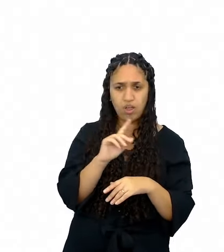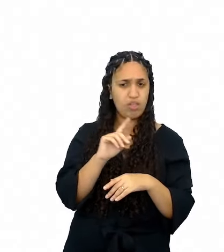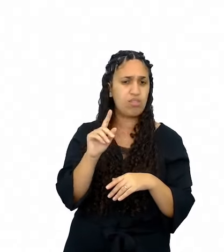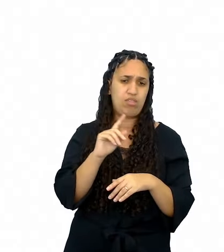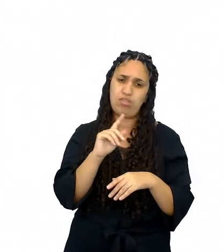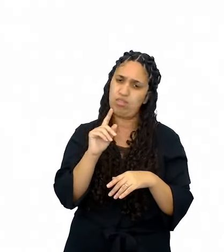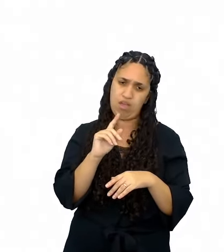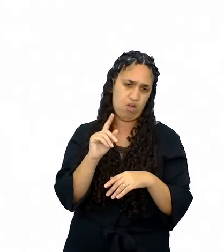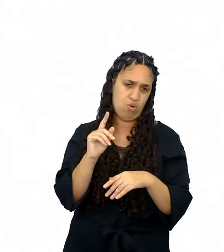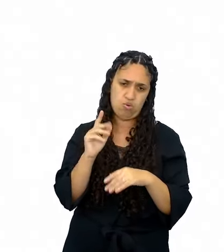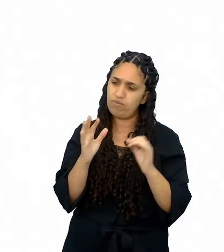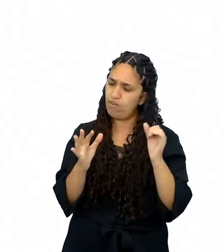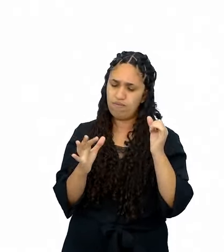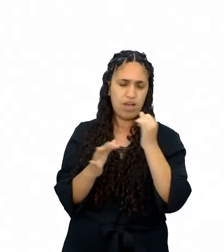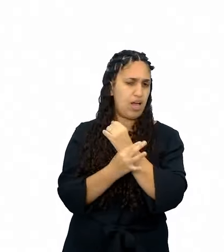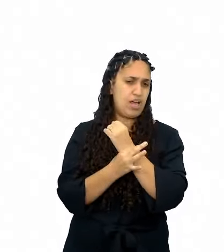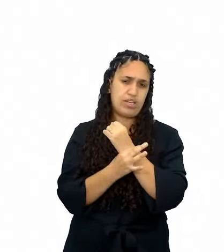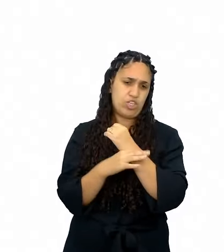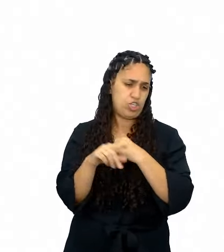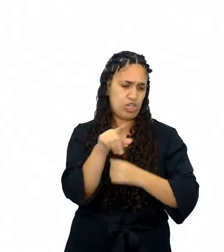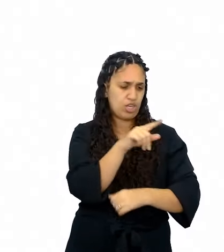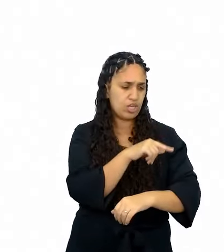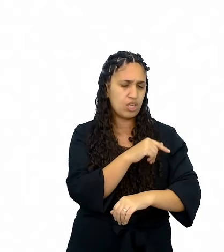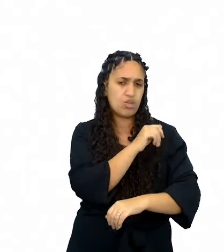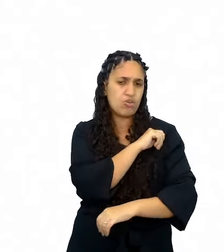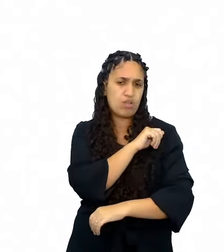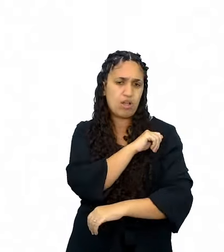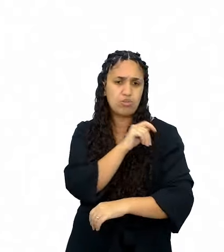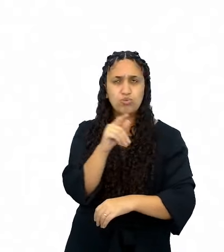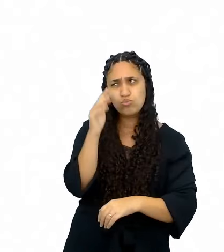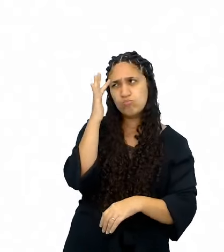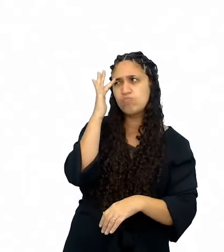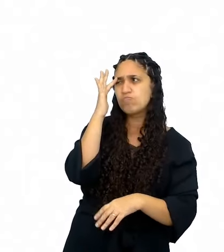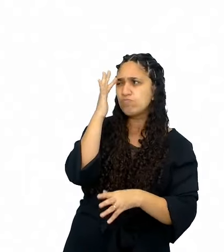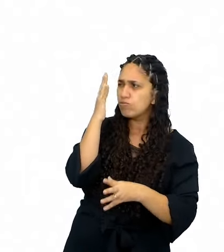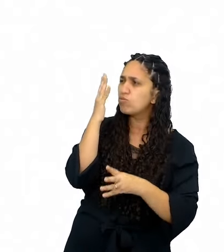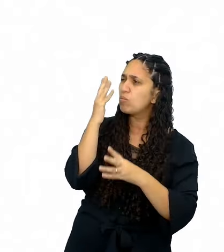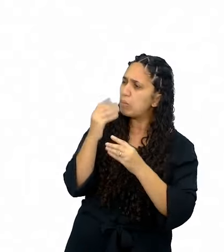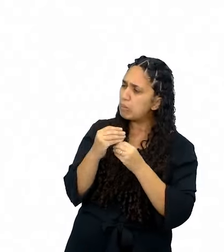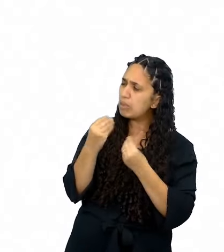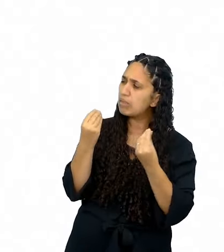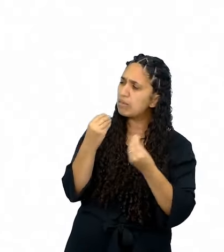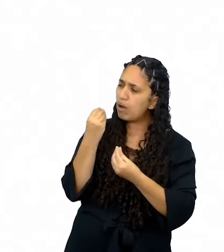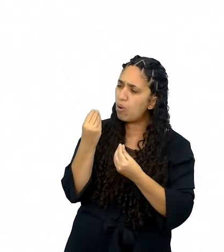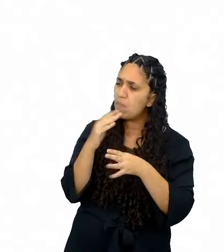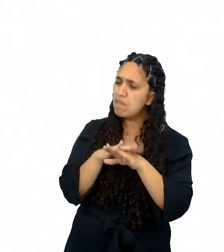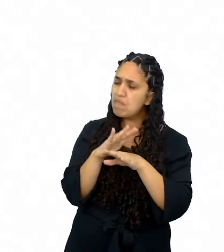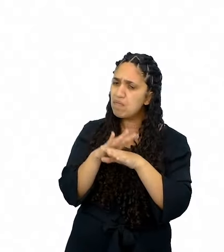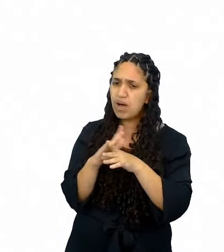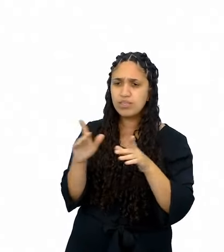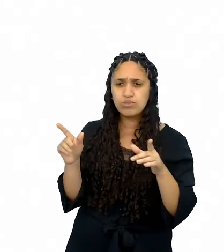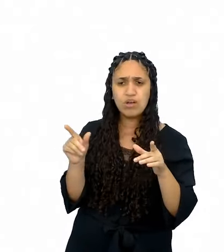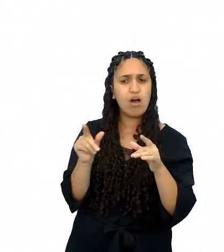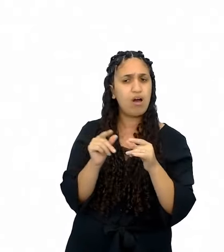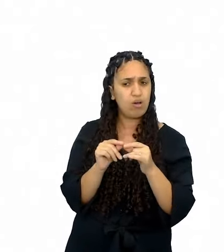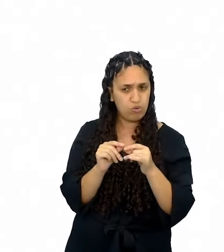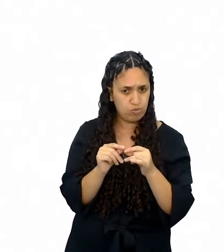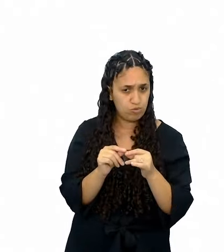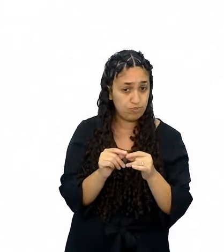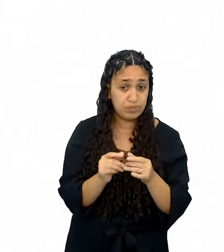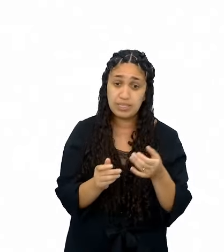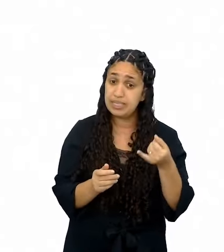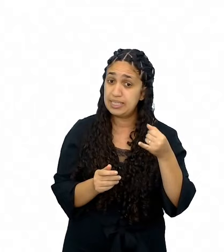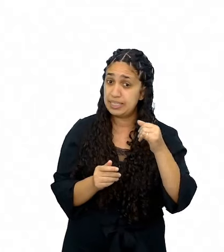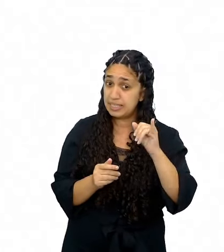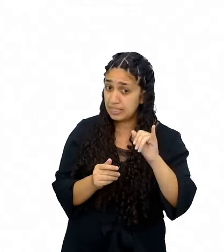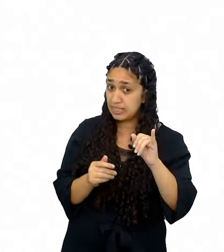resumo, e sim a compreensão do texto lido e os procedimentos previstos na sequência de